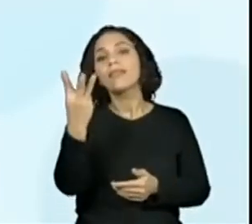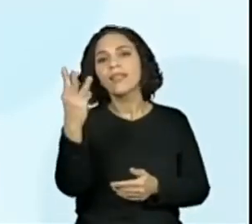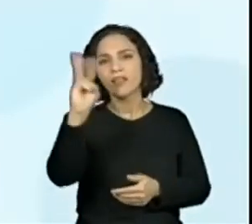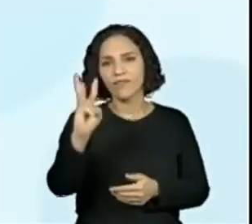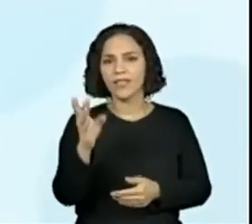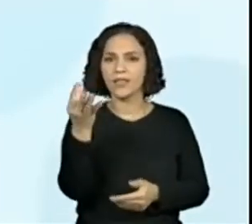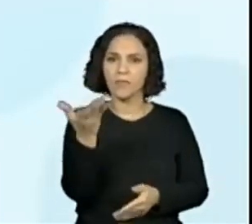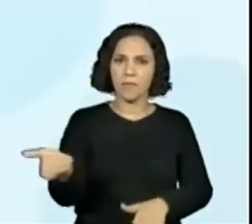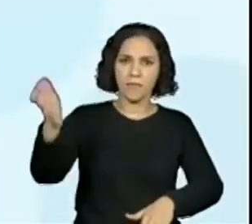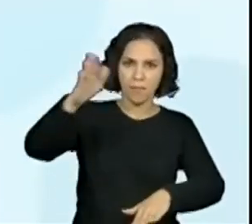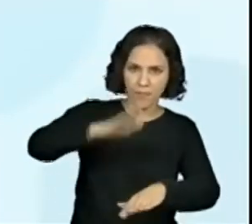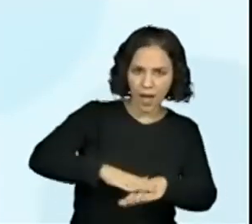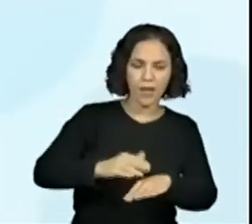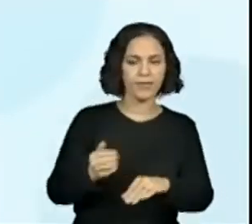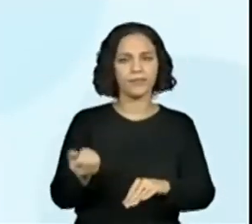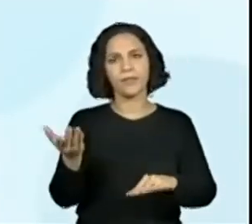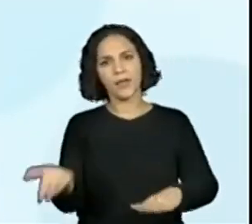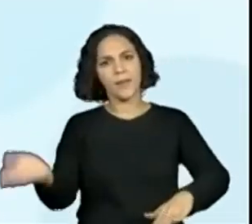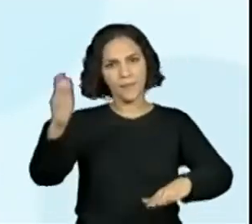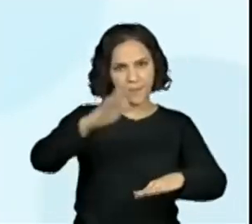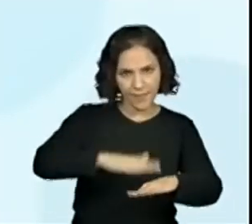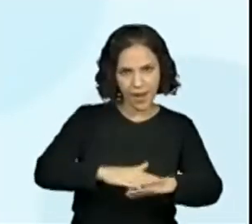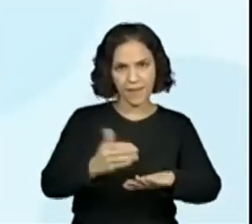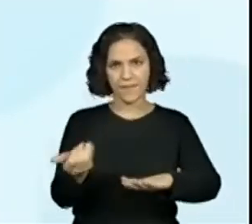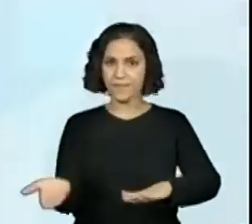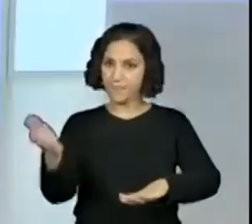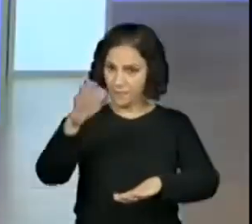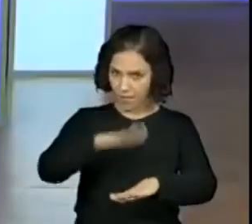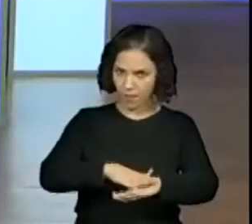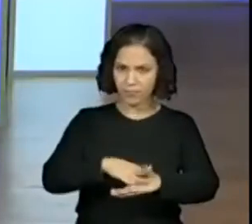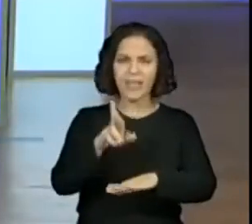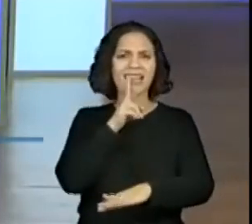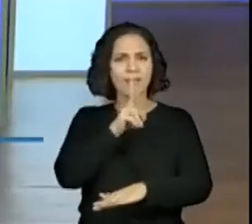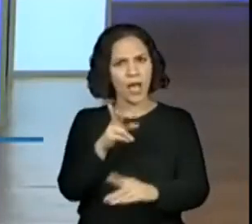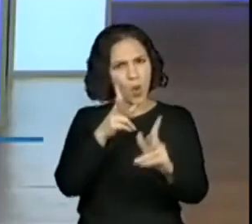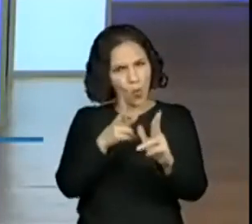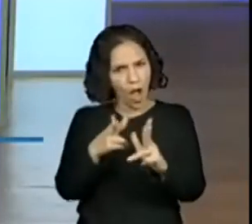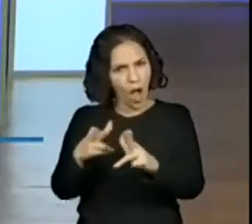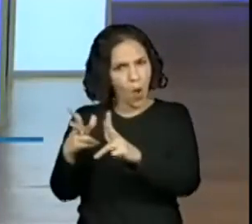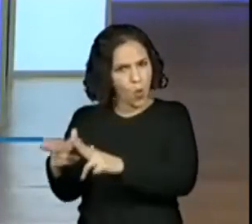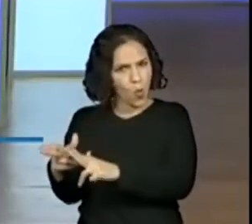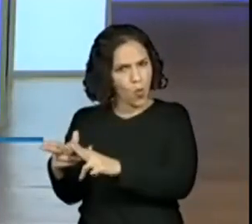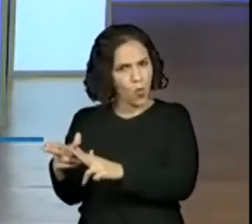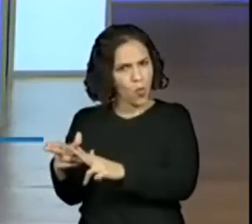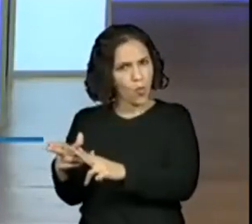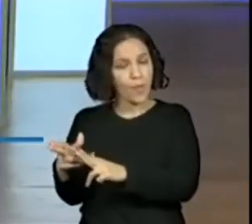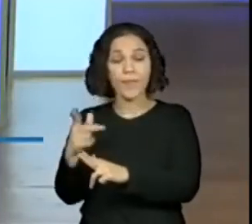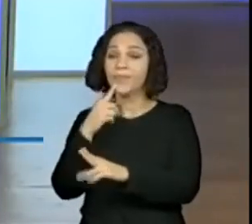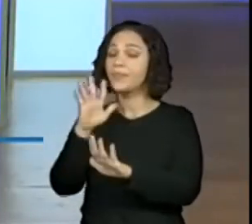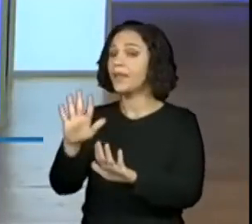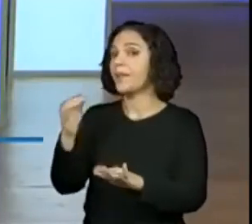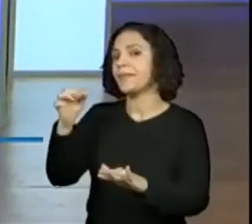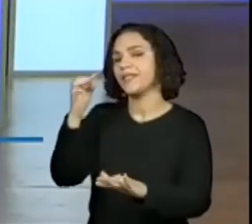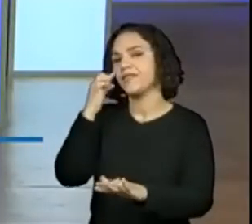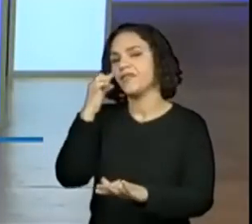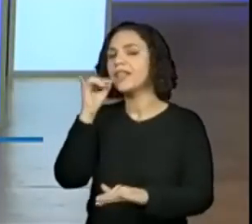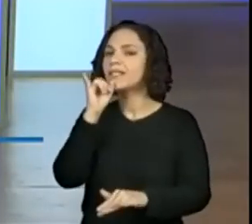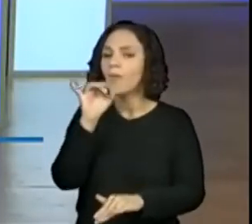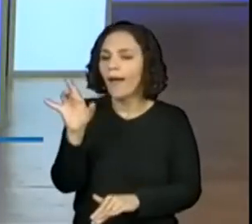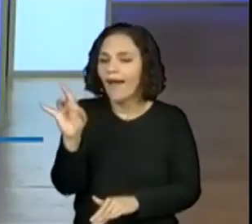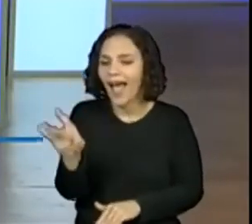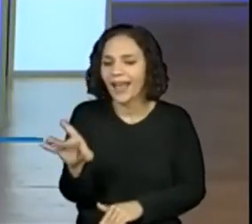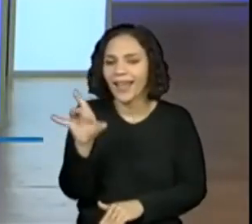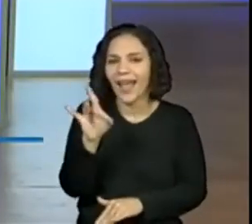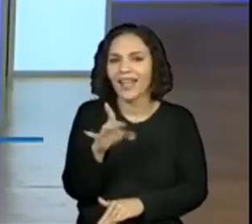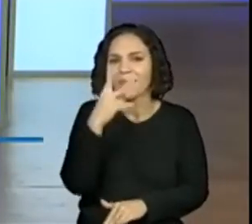o resultado seria o mesmo então aí teria que ver quem venceria a cada rodada né para identificar aí